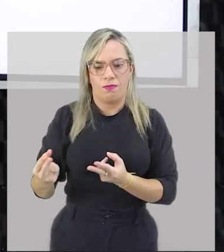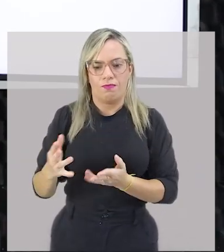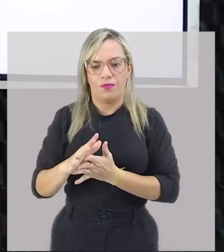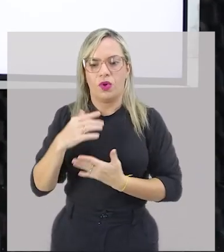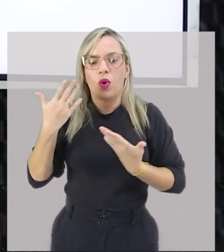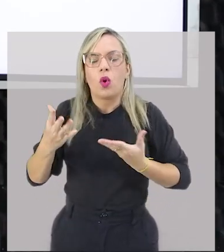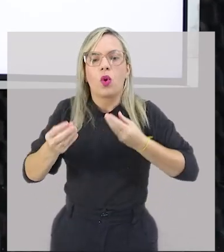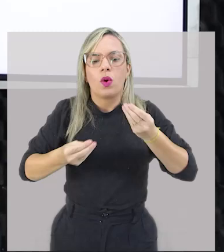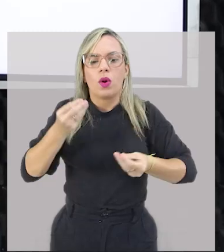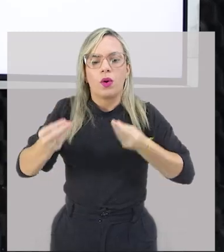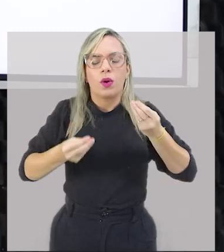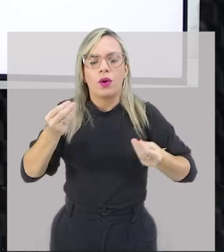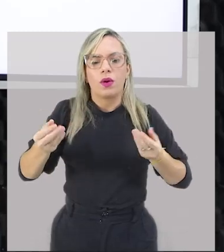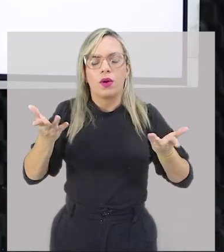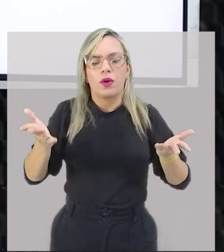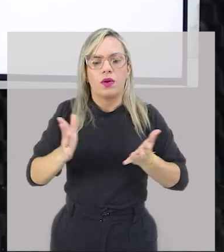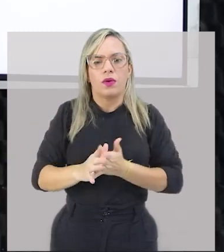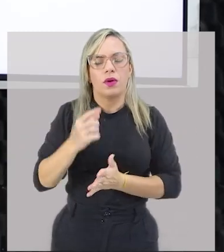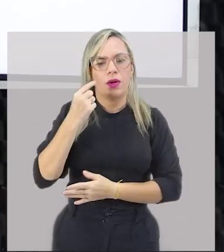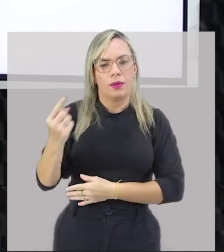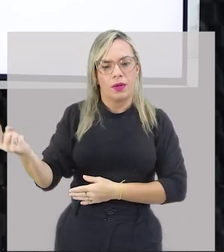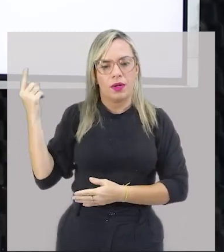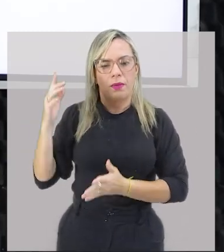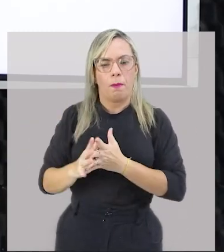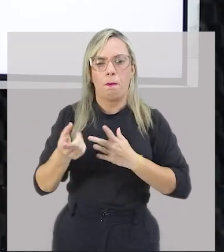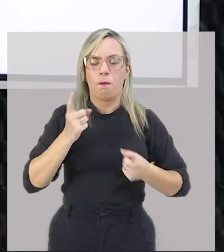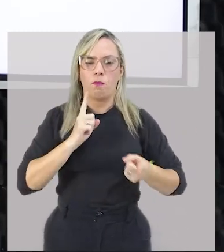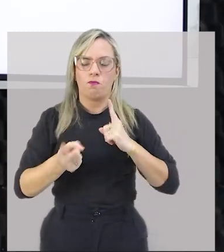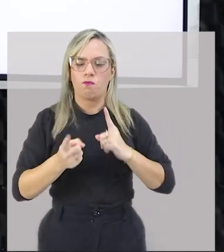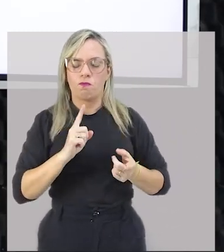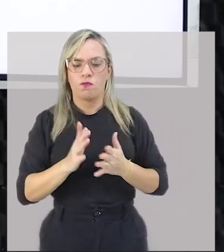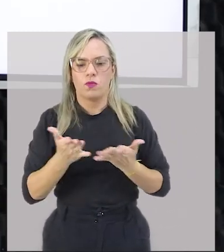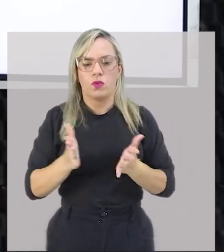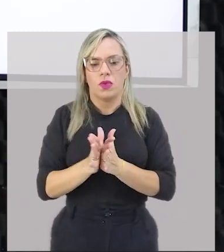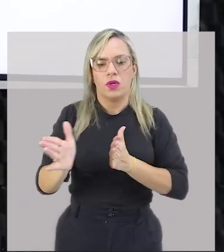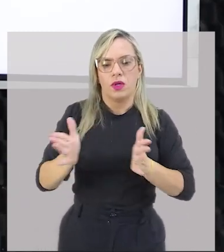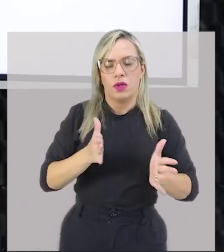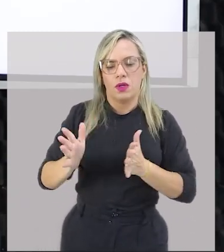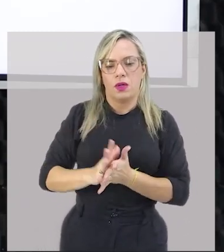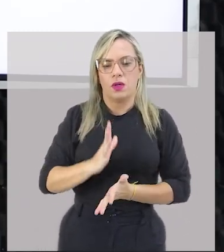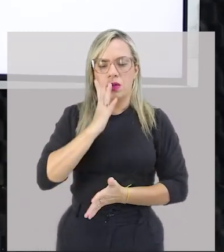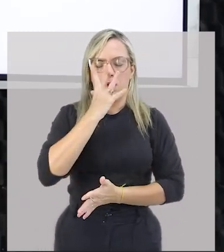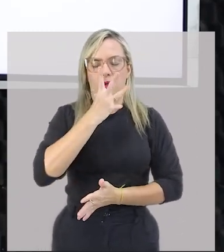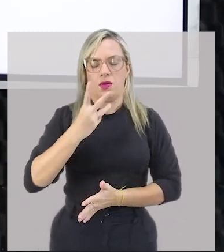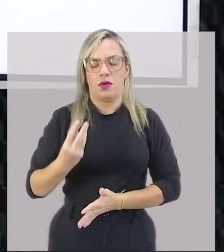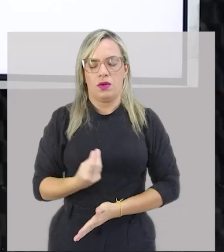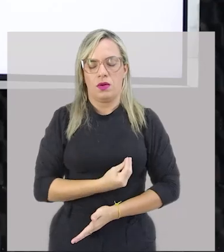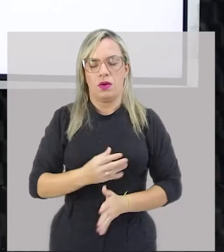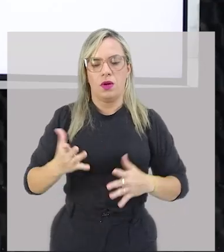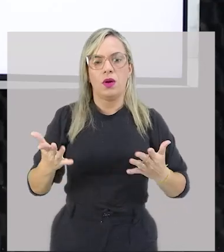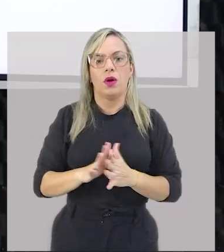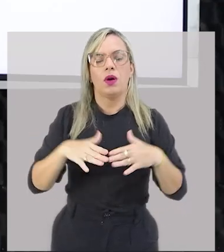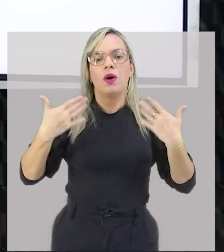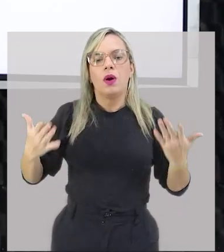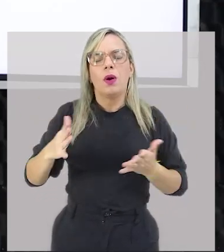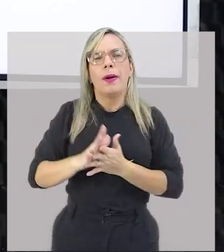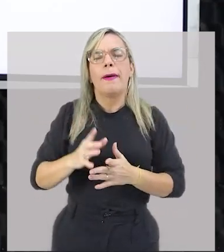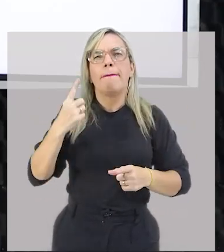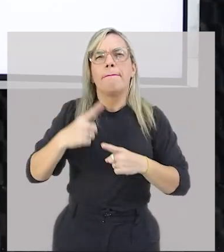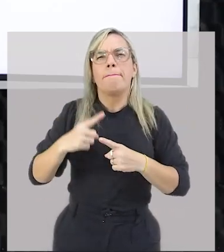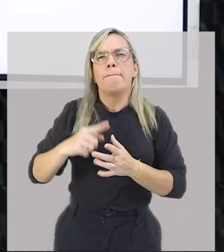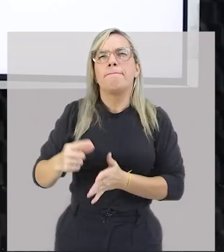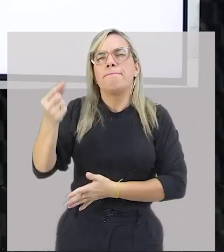isso gerou até uma certa polêmica na época de Galileu Galilei. Ele disse, porque o que se